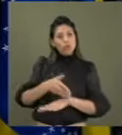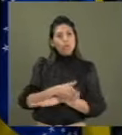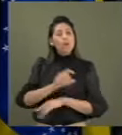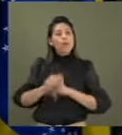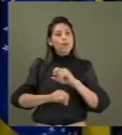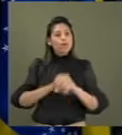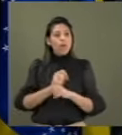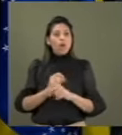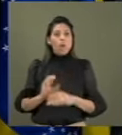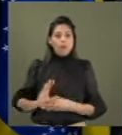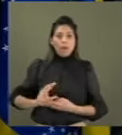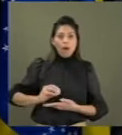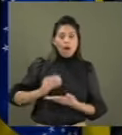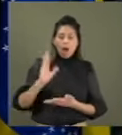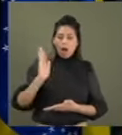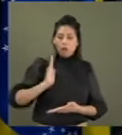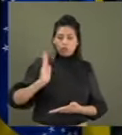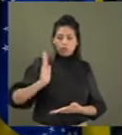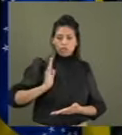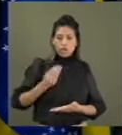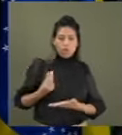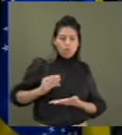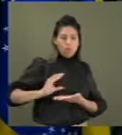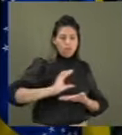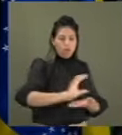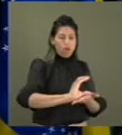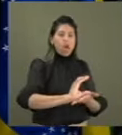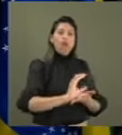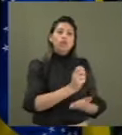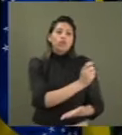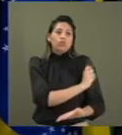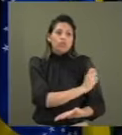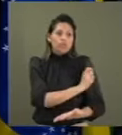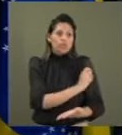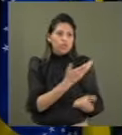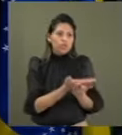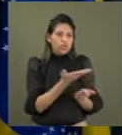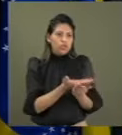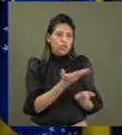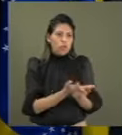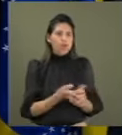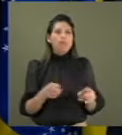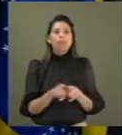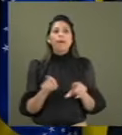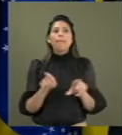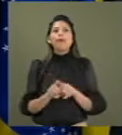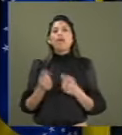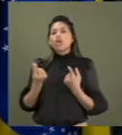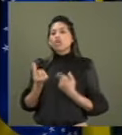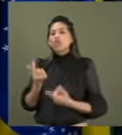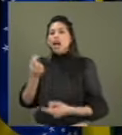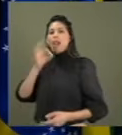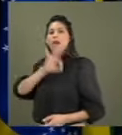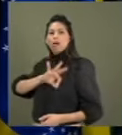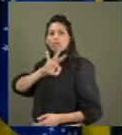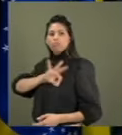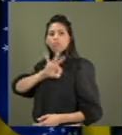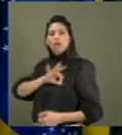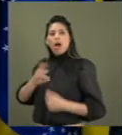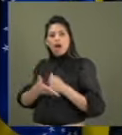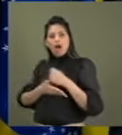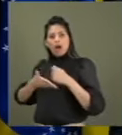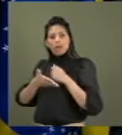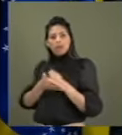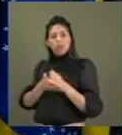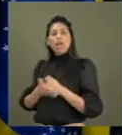auxílio estudantil. Redução da renda familiar per capita para um salário mínimo na reserva